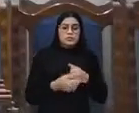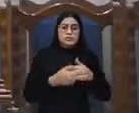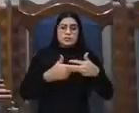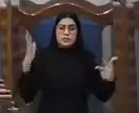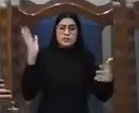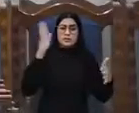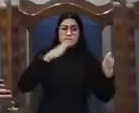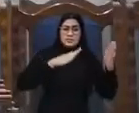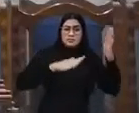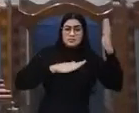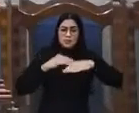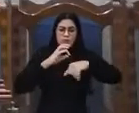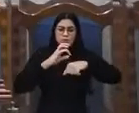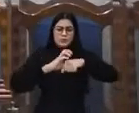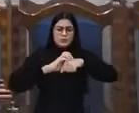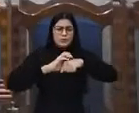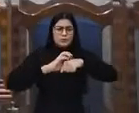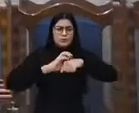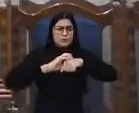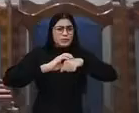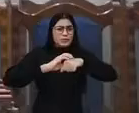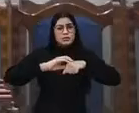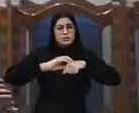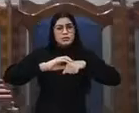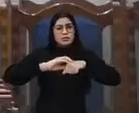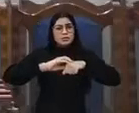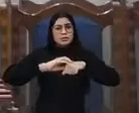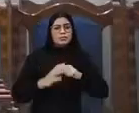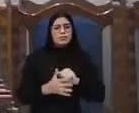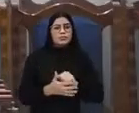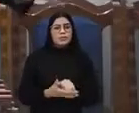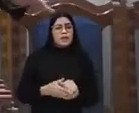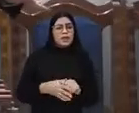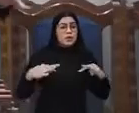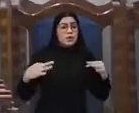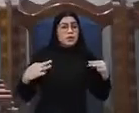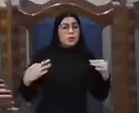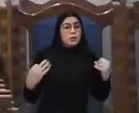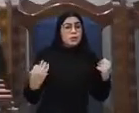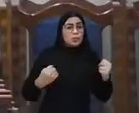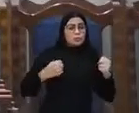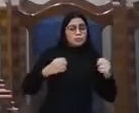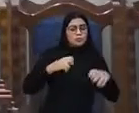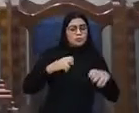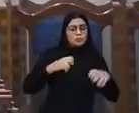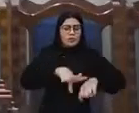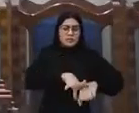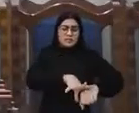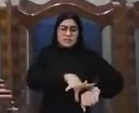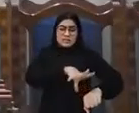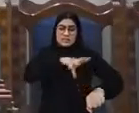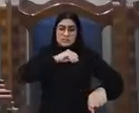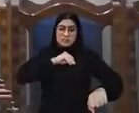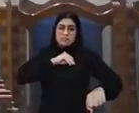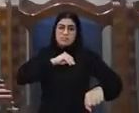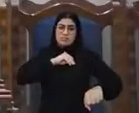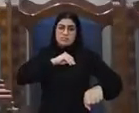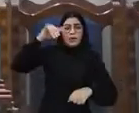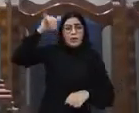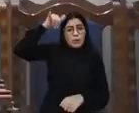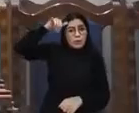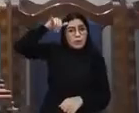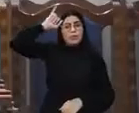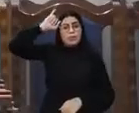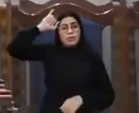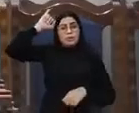que aquela pestilência dominou os rebanhos e foram morrendo as ovelhas, as vacas, os gados, e